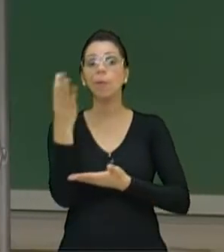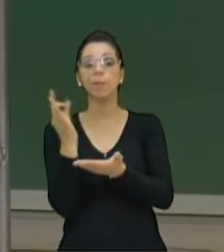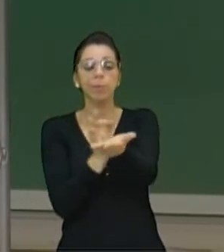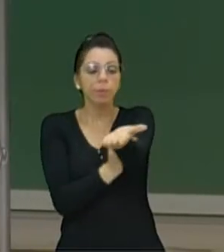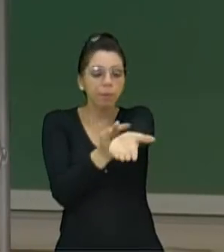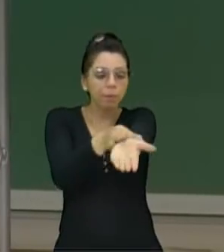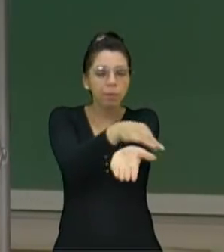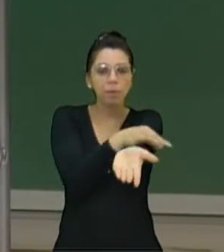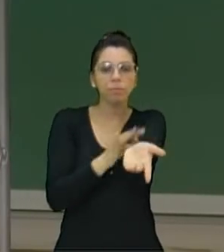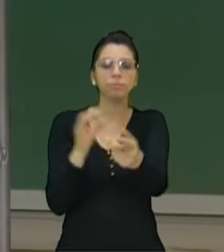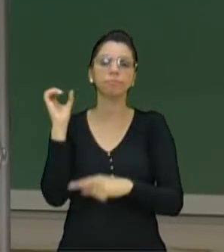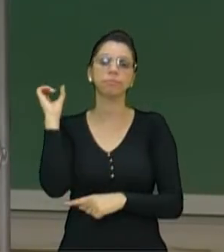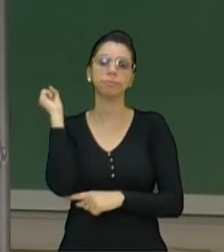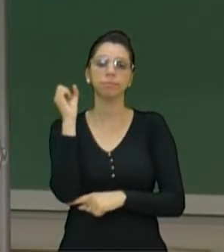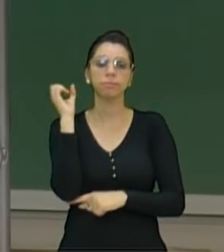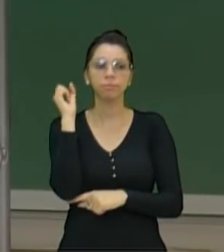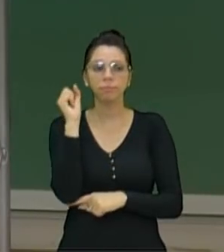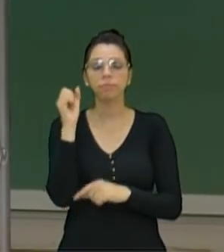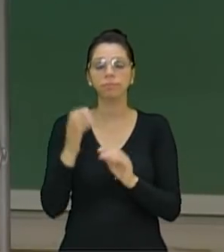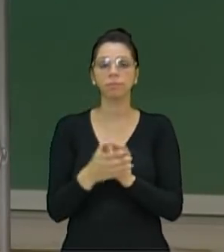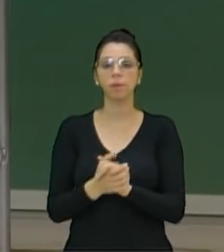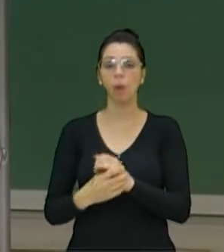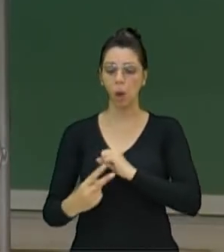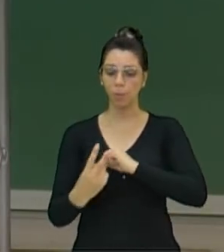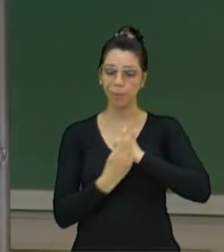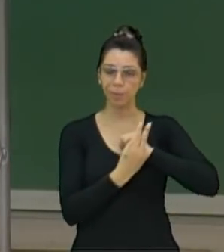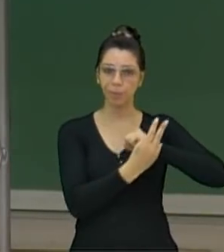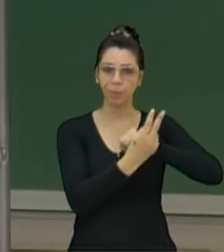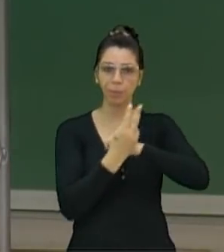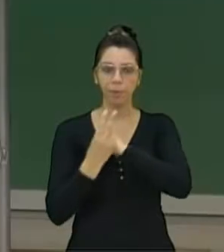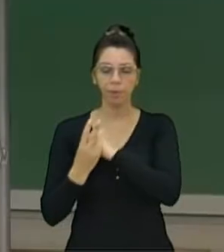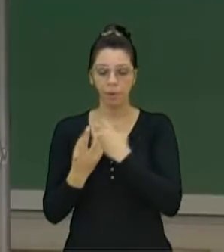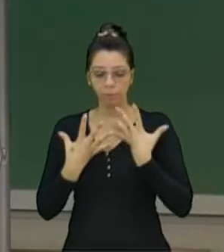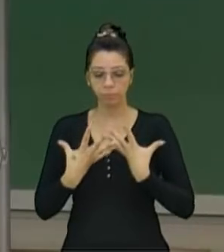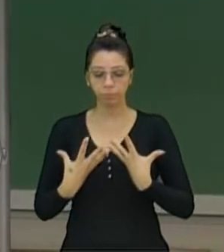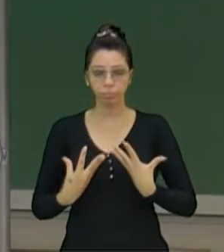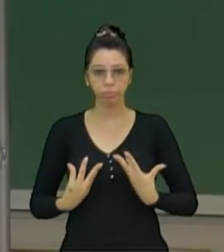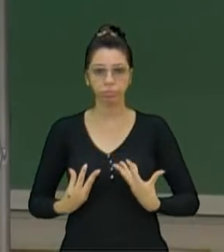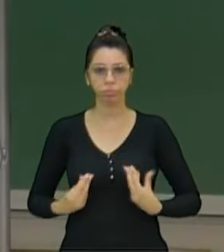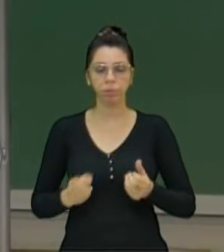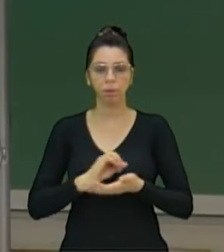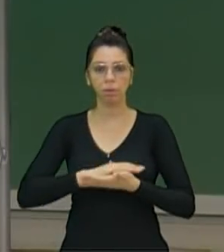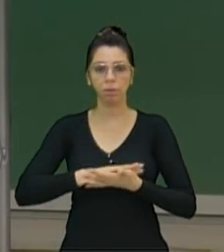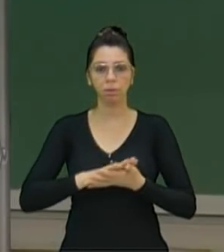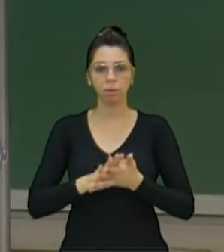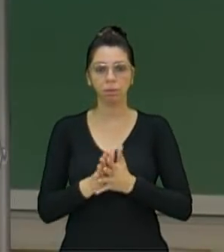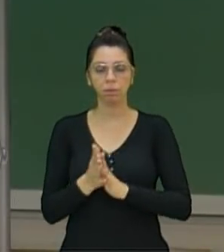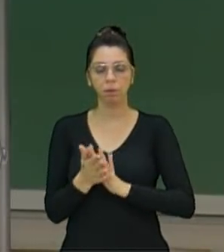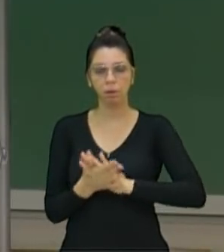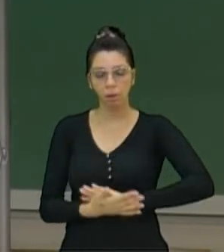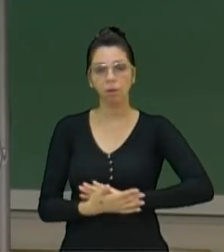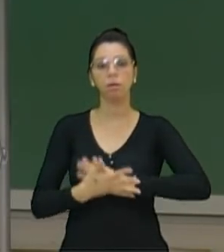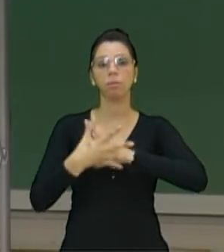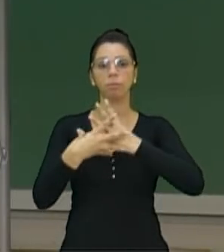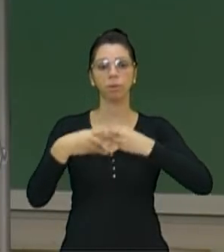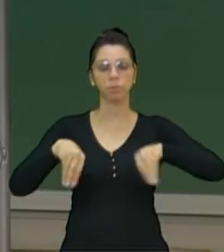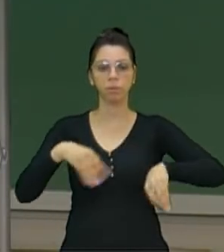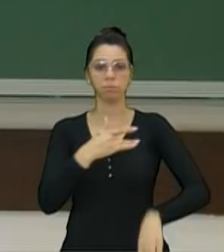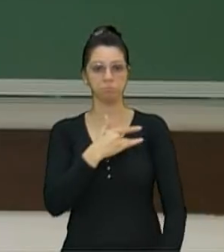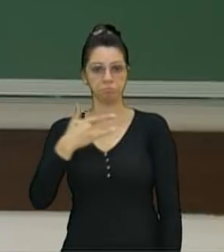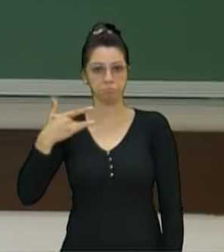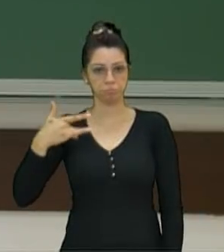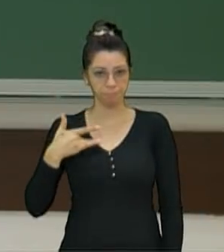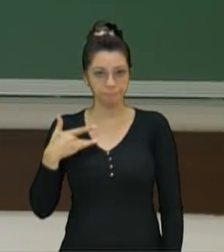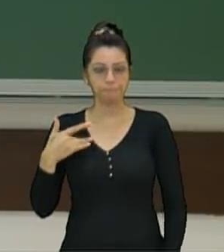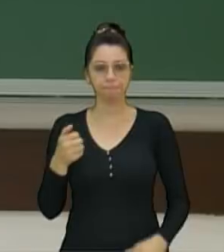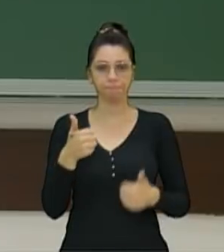que estão ali na linfa vão ajudar, sim, a filtrar, a eliminar esses ameaçadores, digamos, né, do